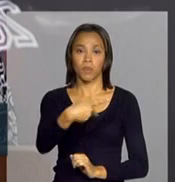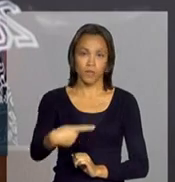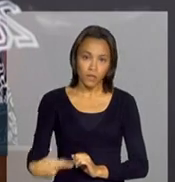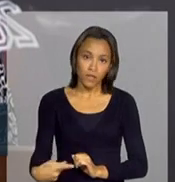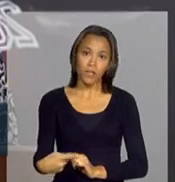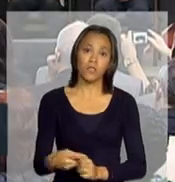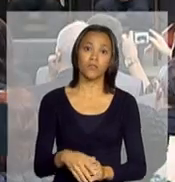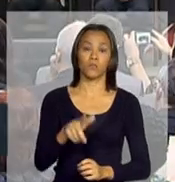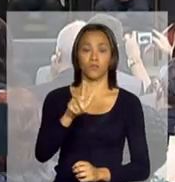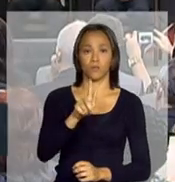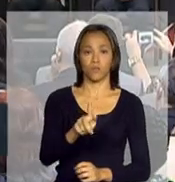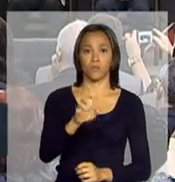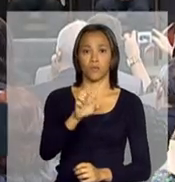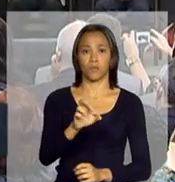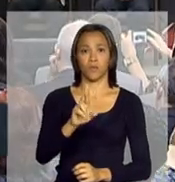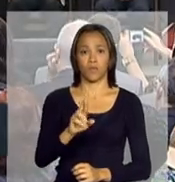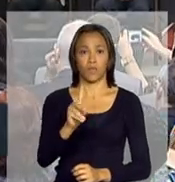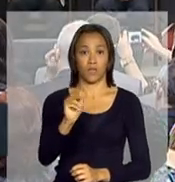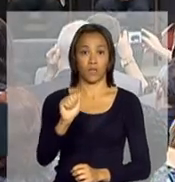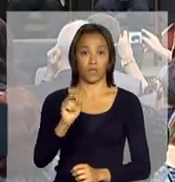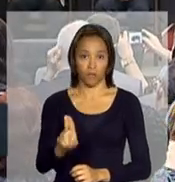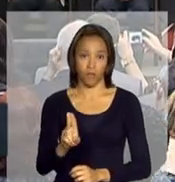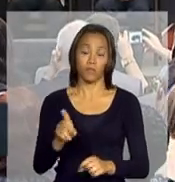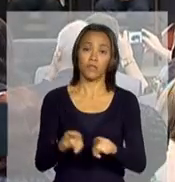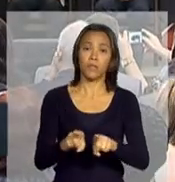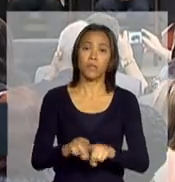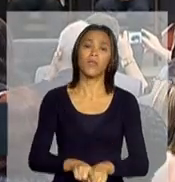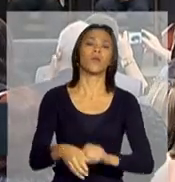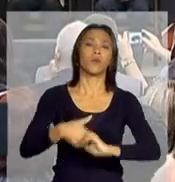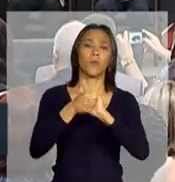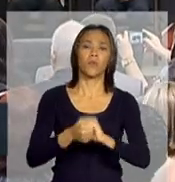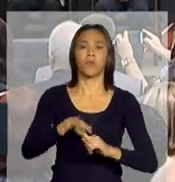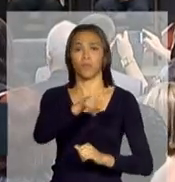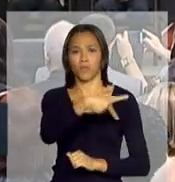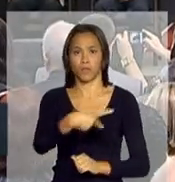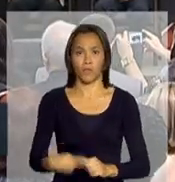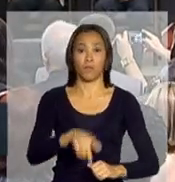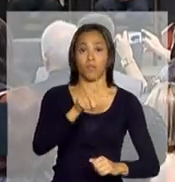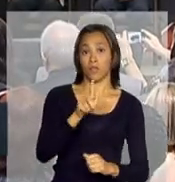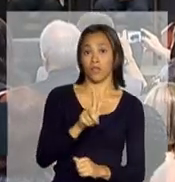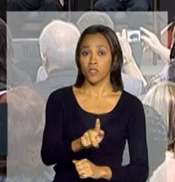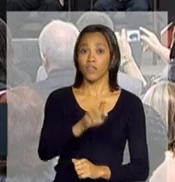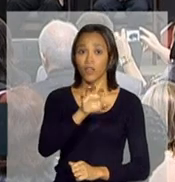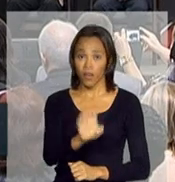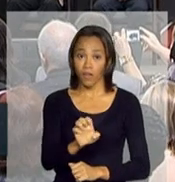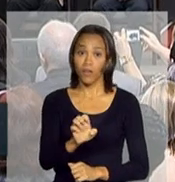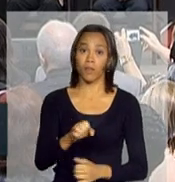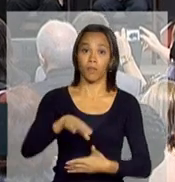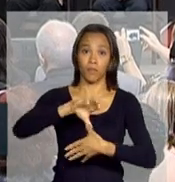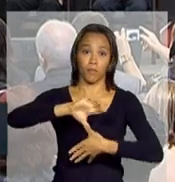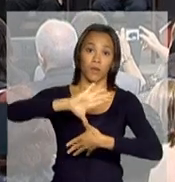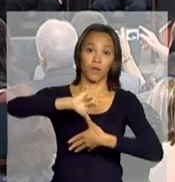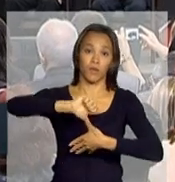Instituto gual cumprimentar o presidente da GE para América Latina